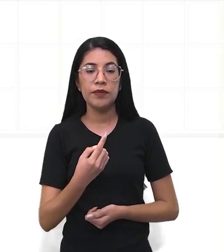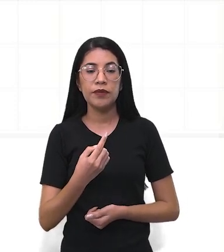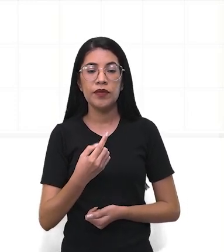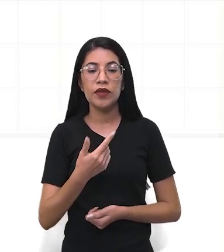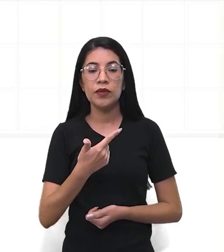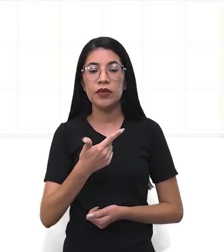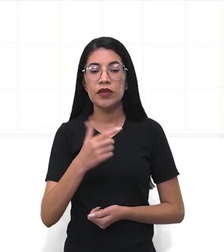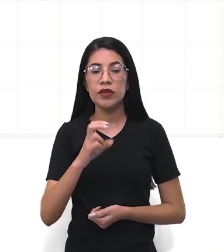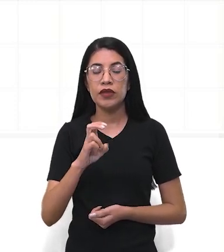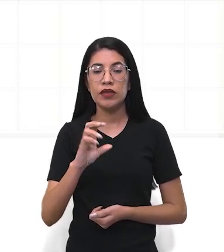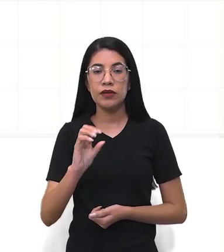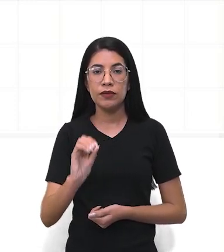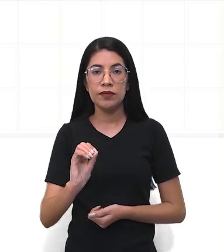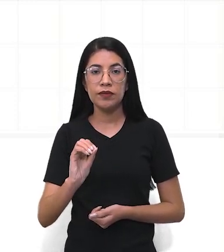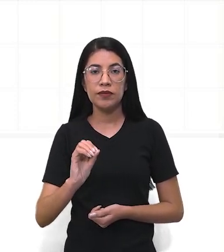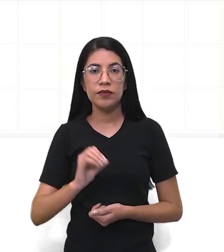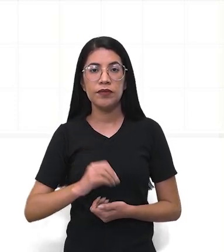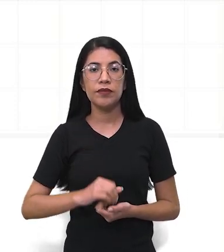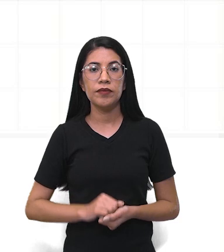41.250, tá?